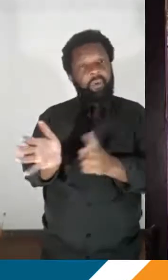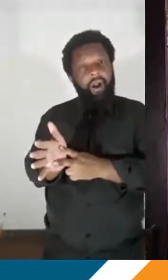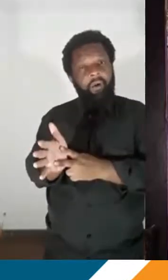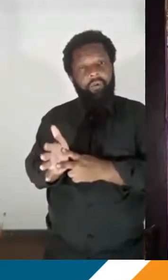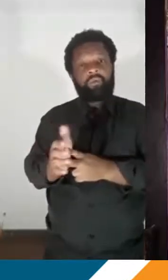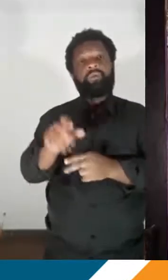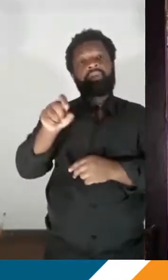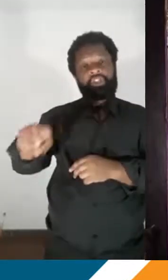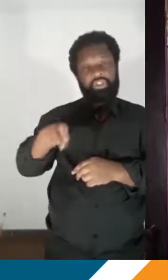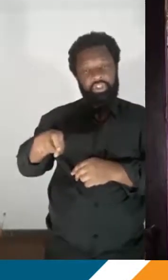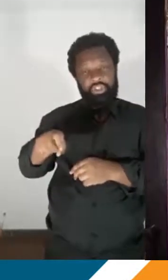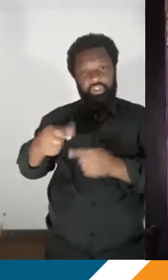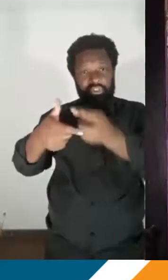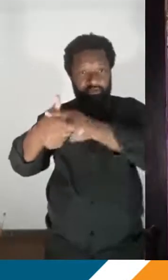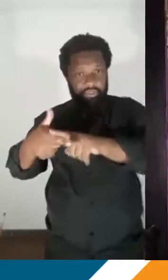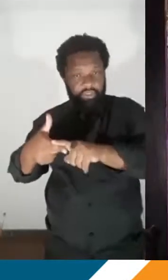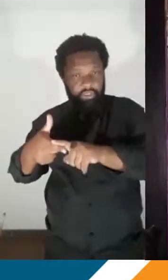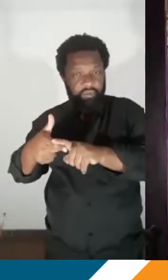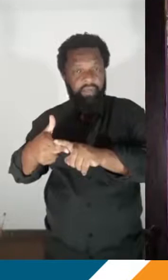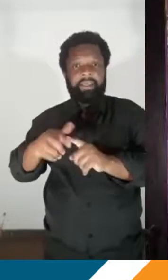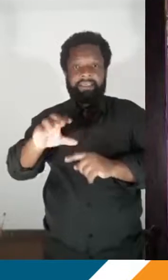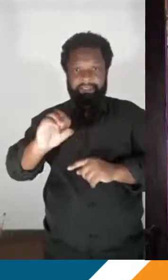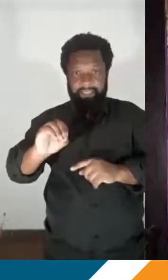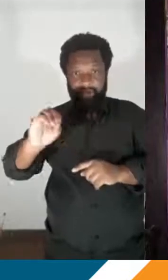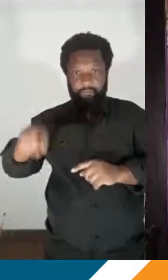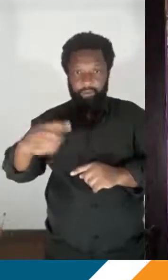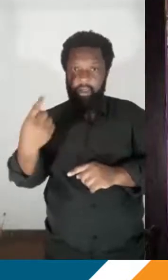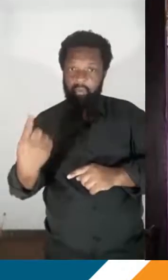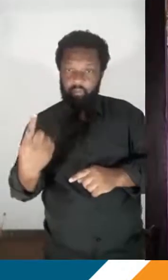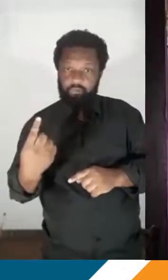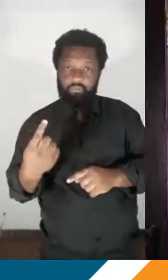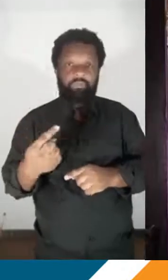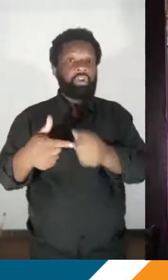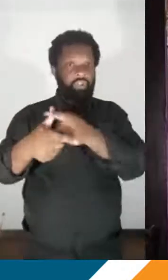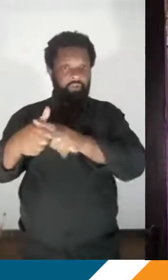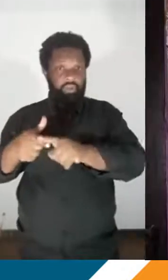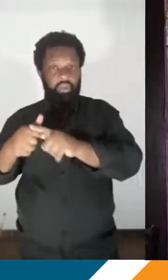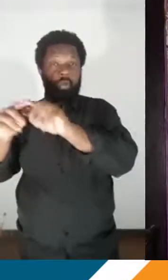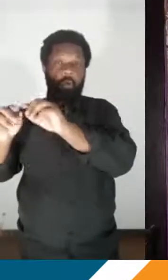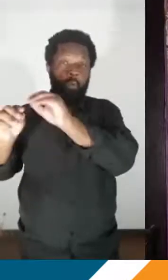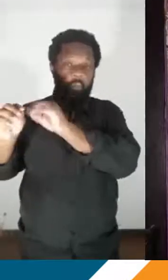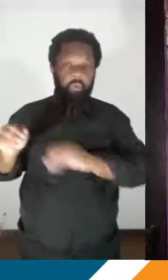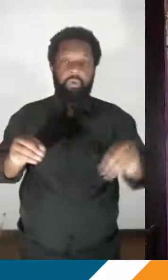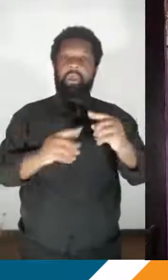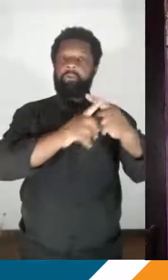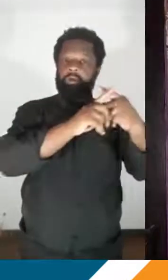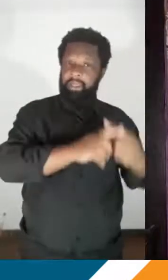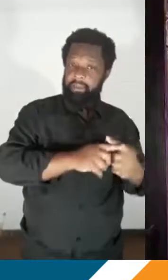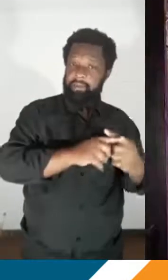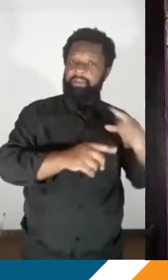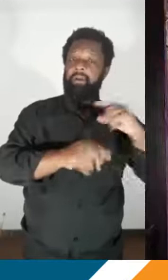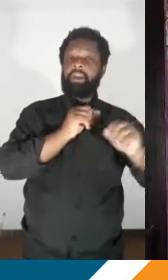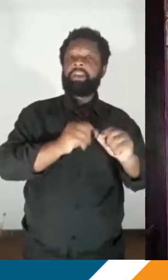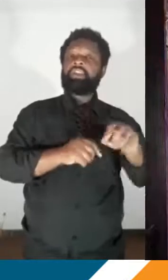0,6 igual a x dividido por 0,1. Tá dividindo, vai passar para o outro lado